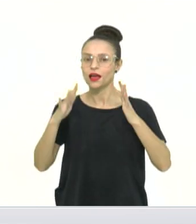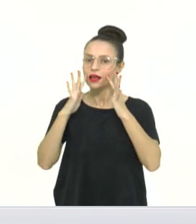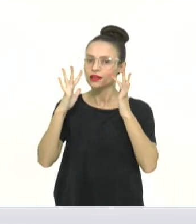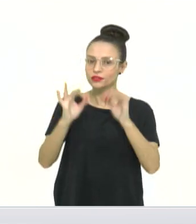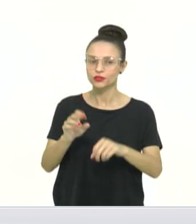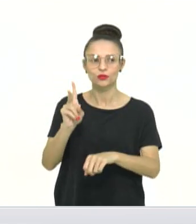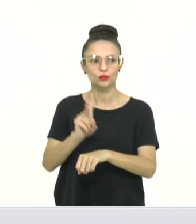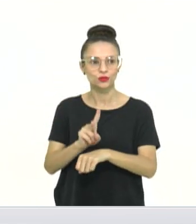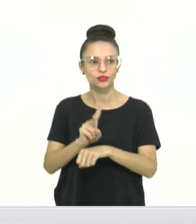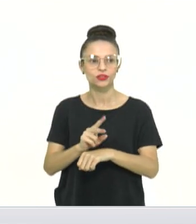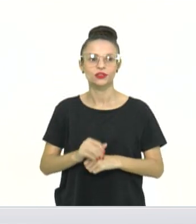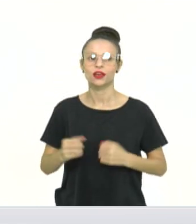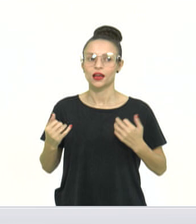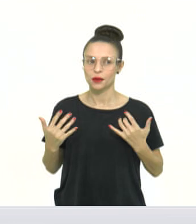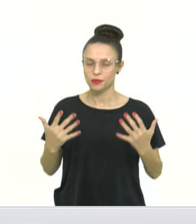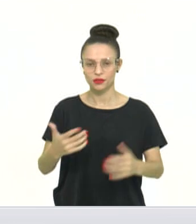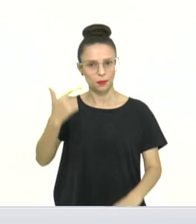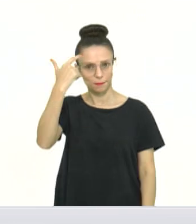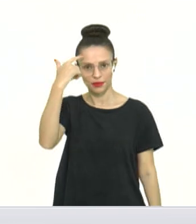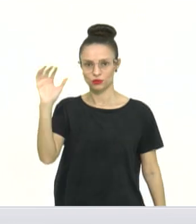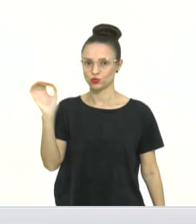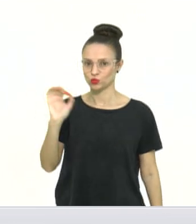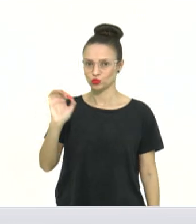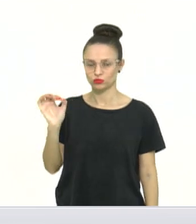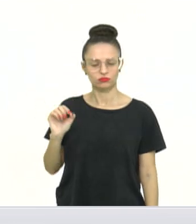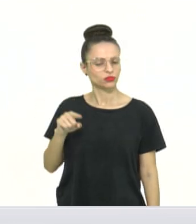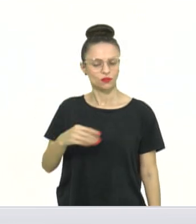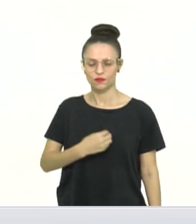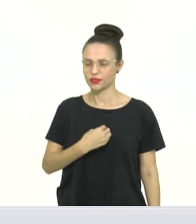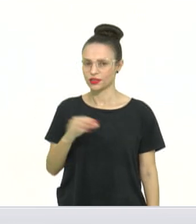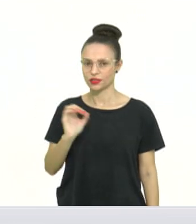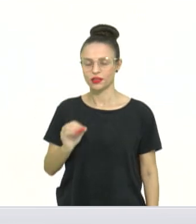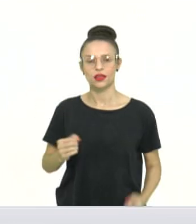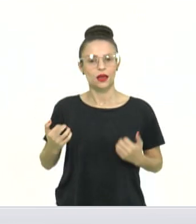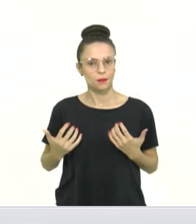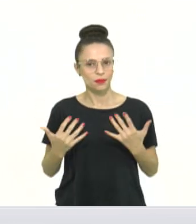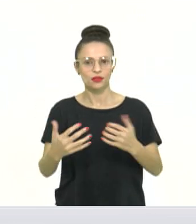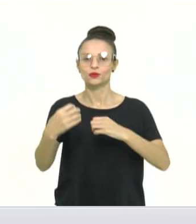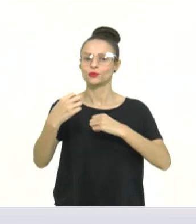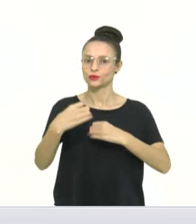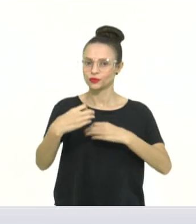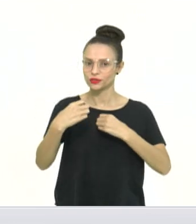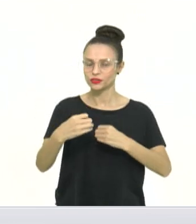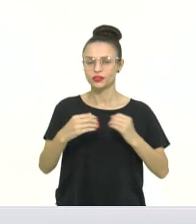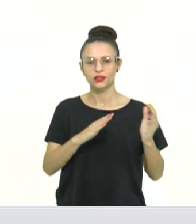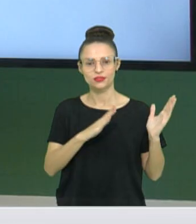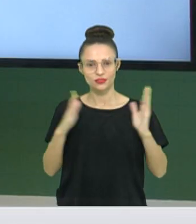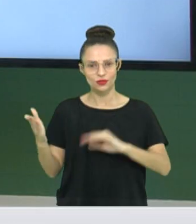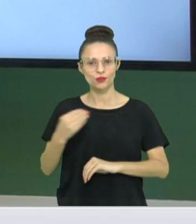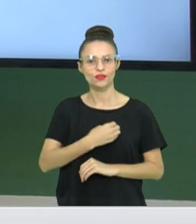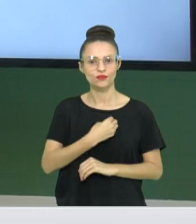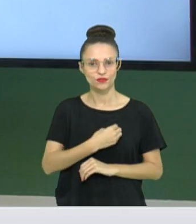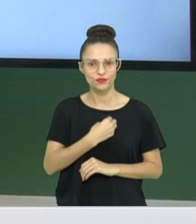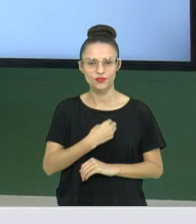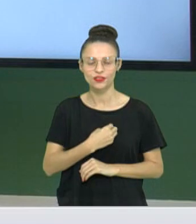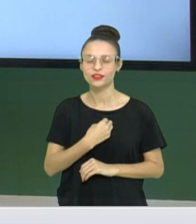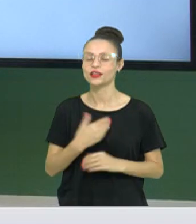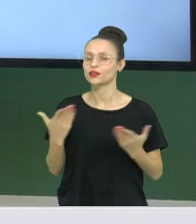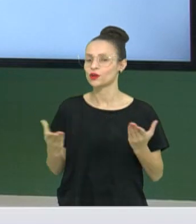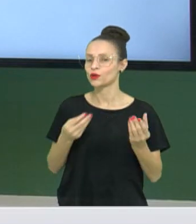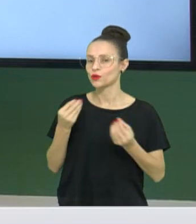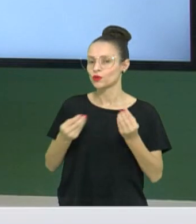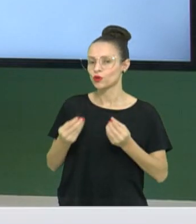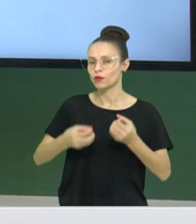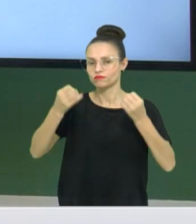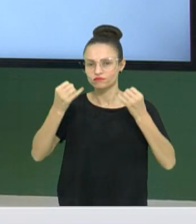atenção e cuidado, as plantas não pensam, portanto não são seres vivos, e as plantas nos ensinam o ciclo da vida, linguagem conotativa que